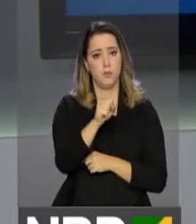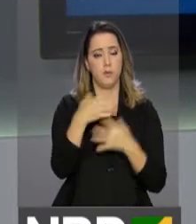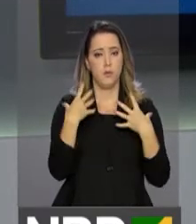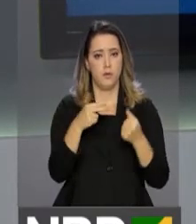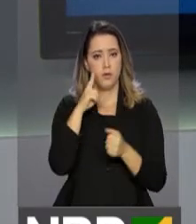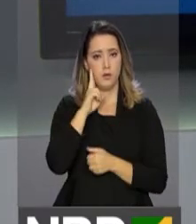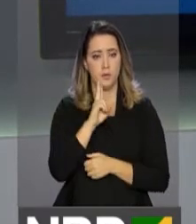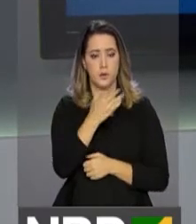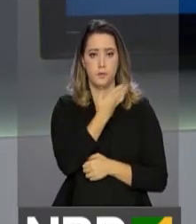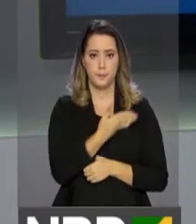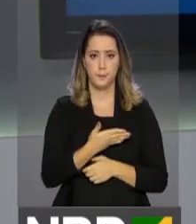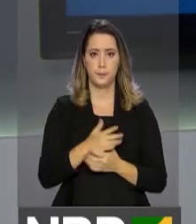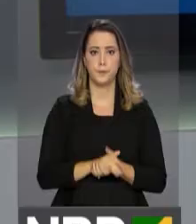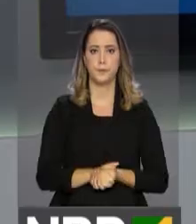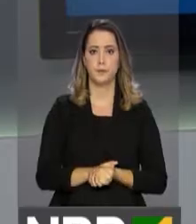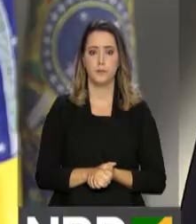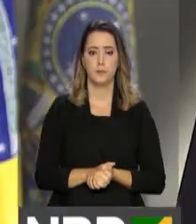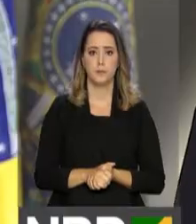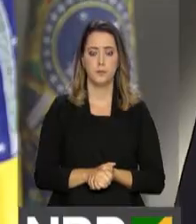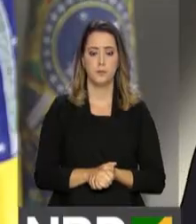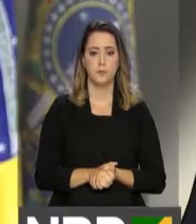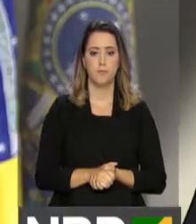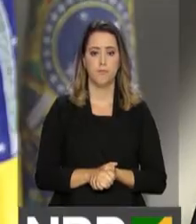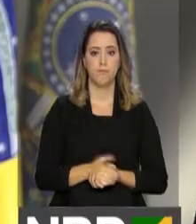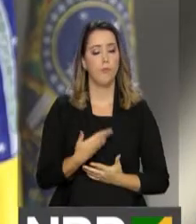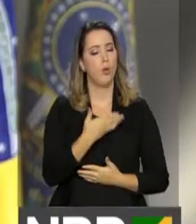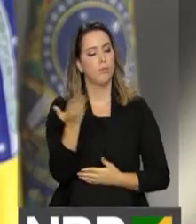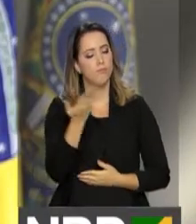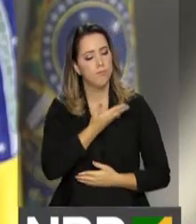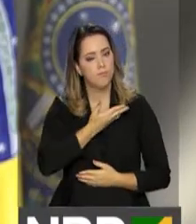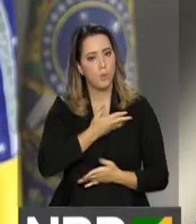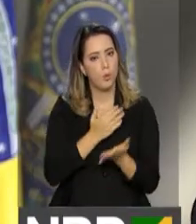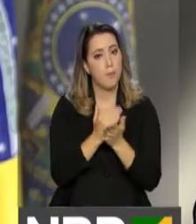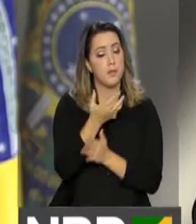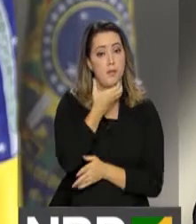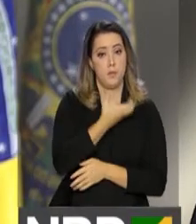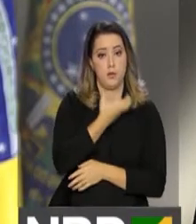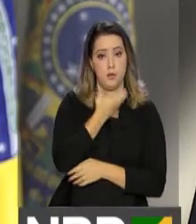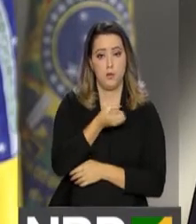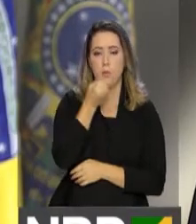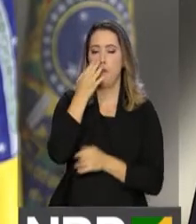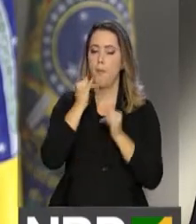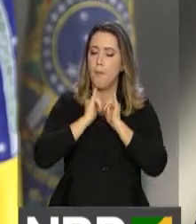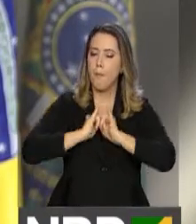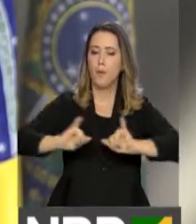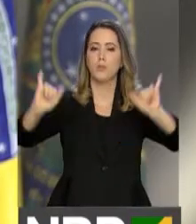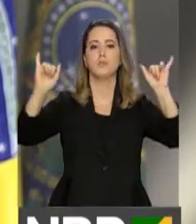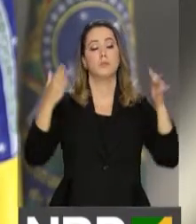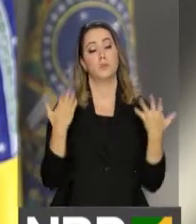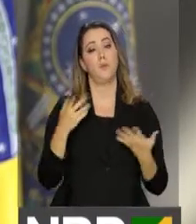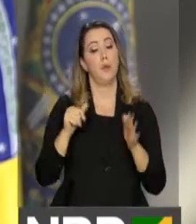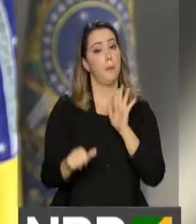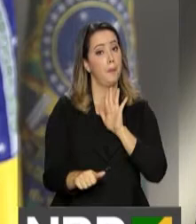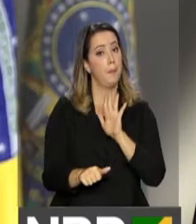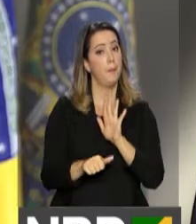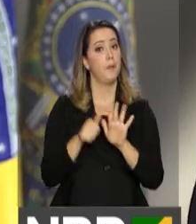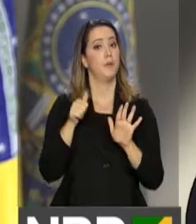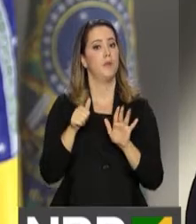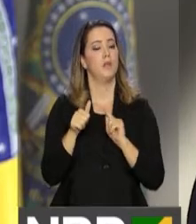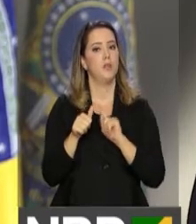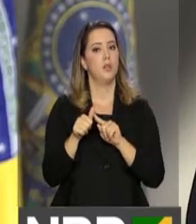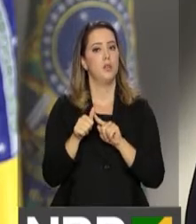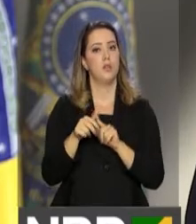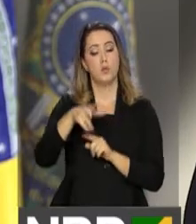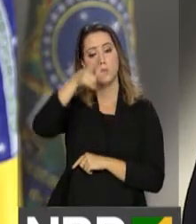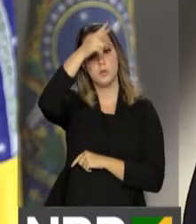presidencial meus amigos começamos dezembro com boas notícias primeiro para os